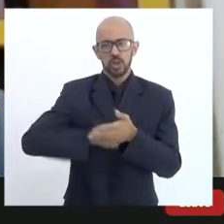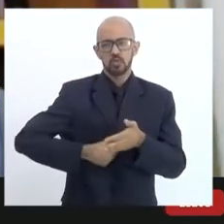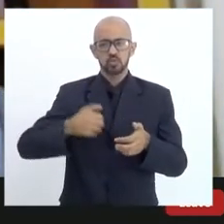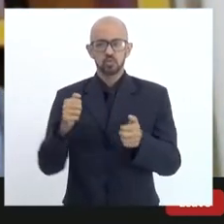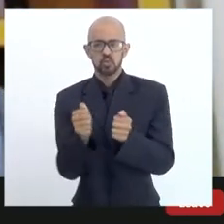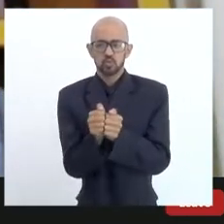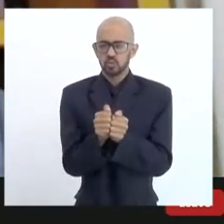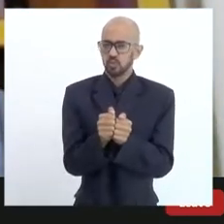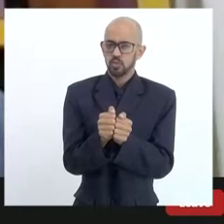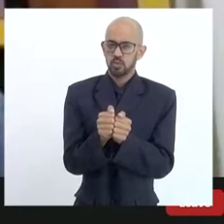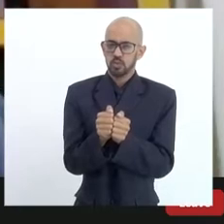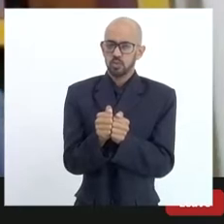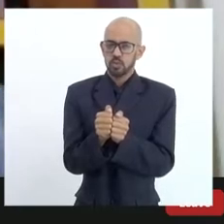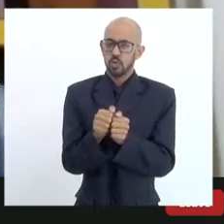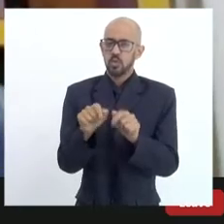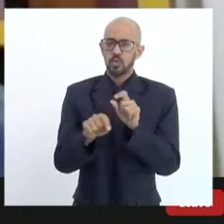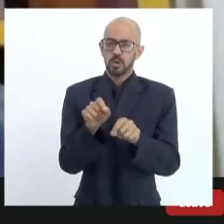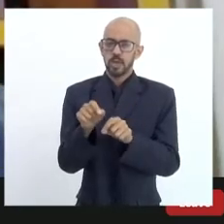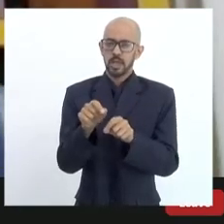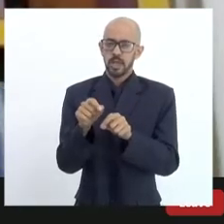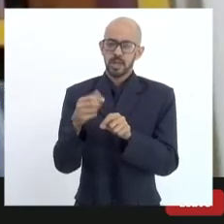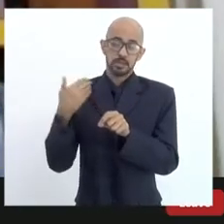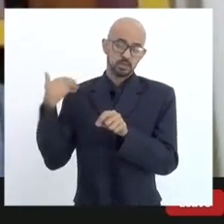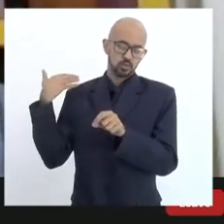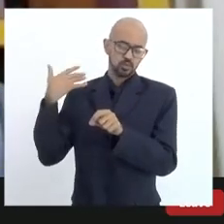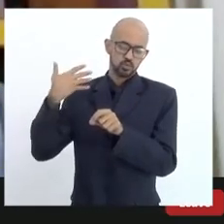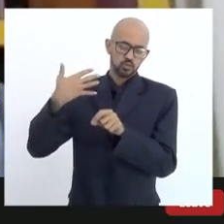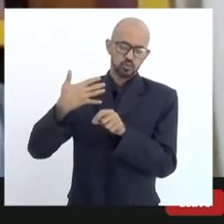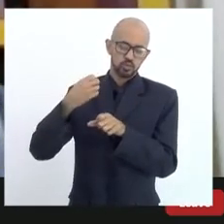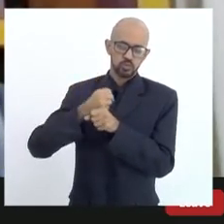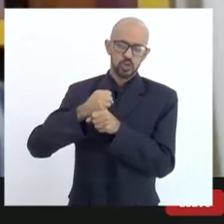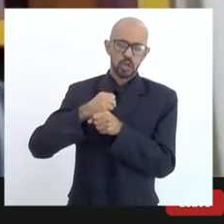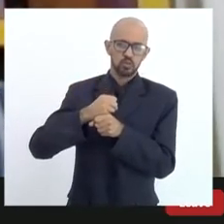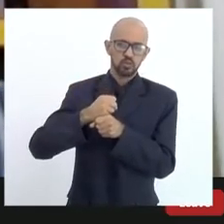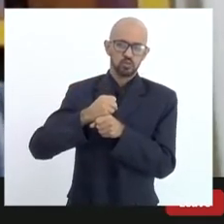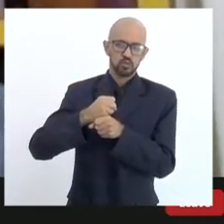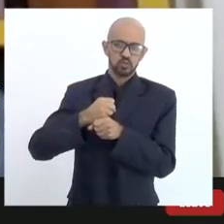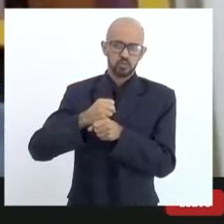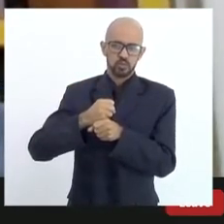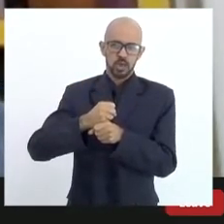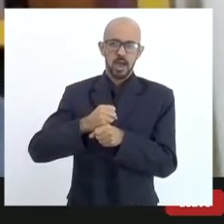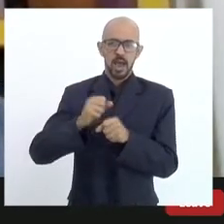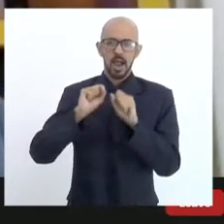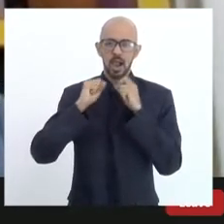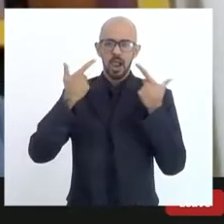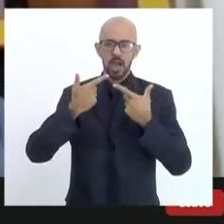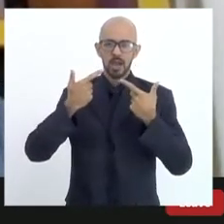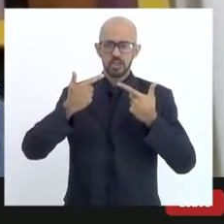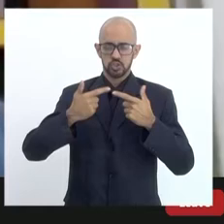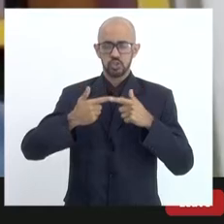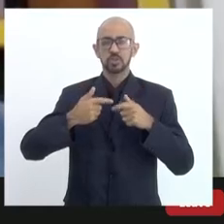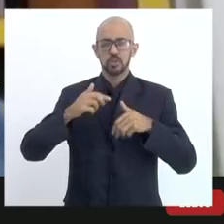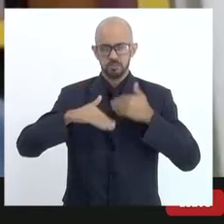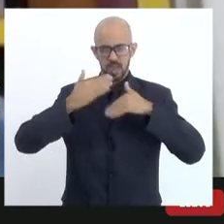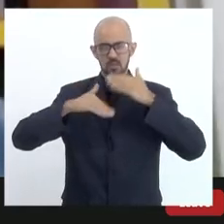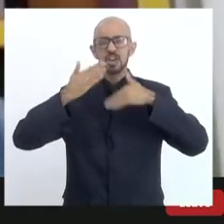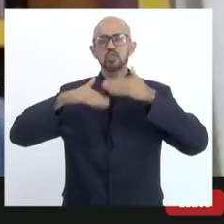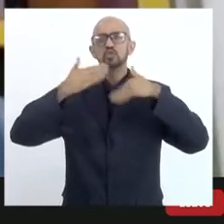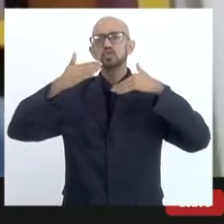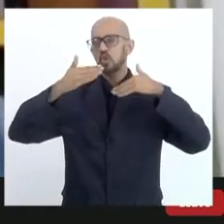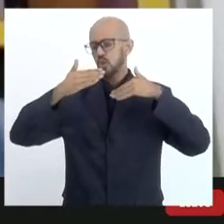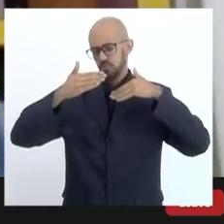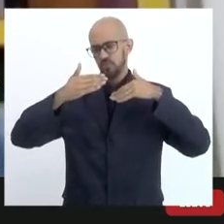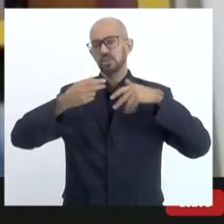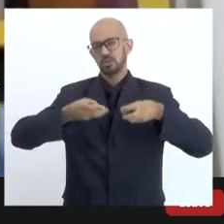É inegável que nesse último ano a agenda da Alerj cresceu muito, avançou muito. É